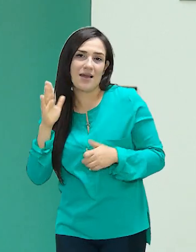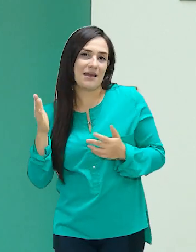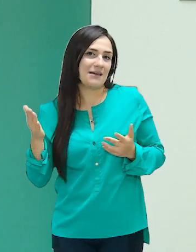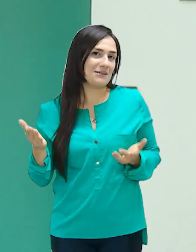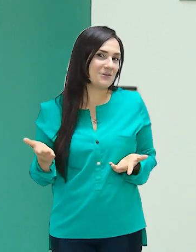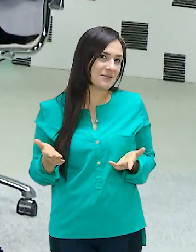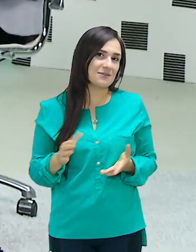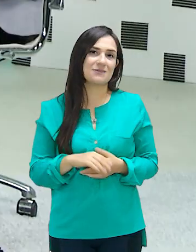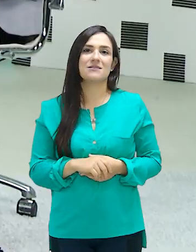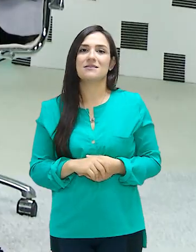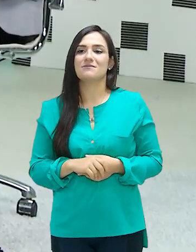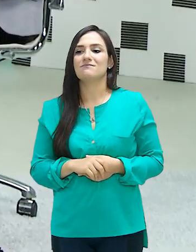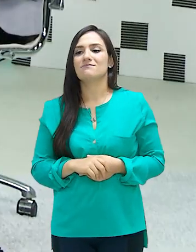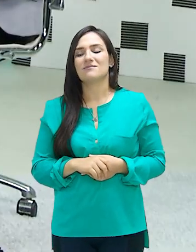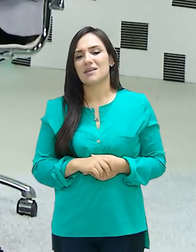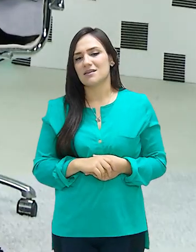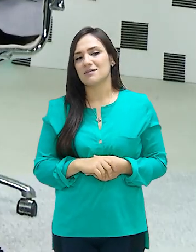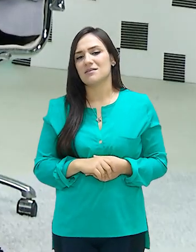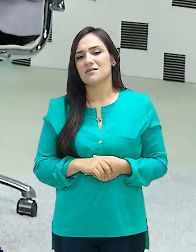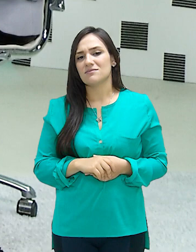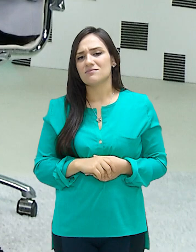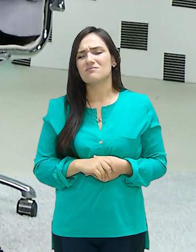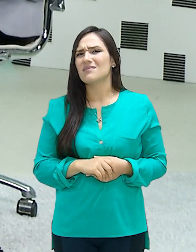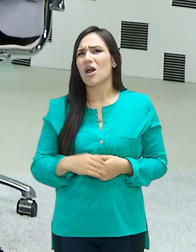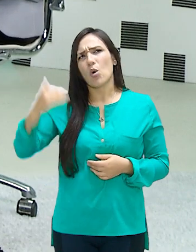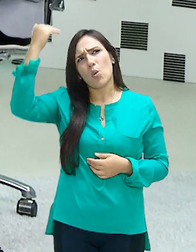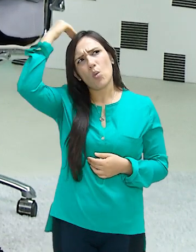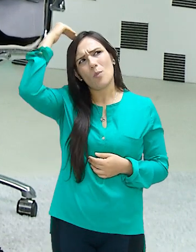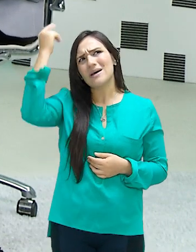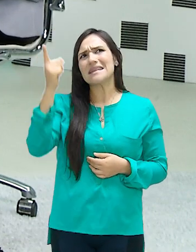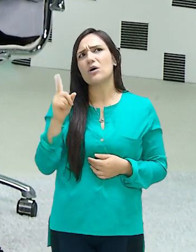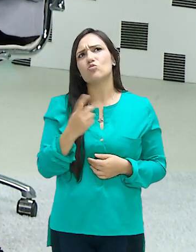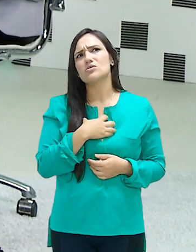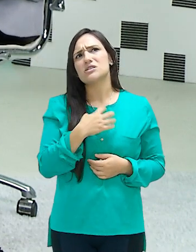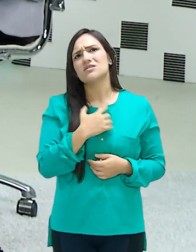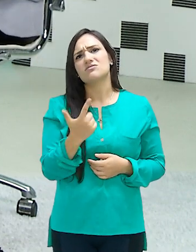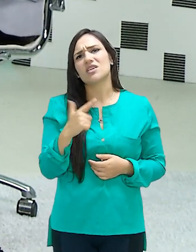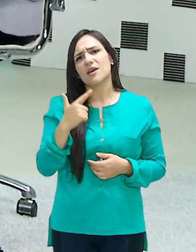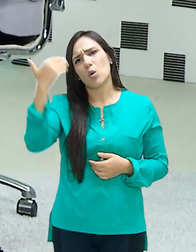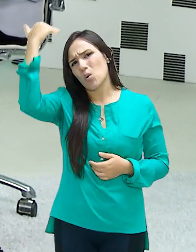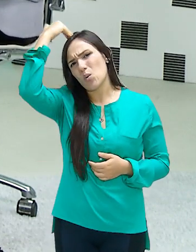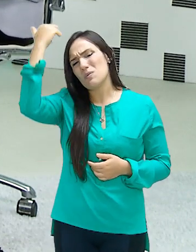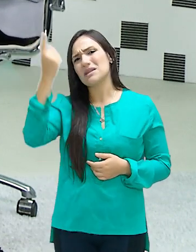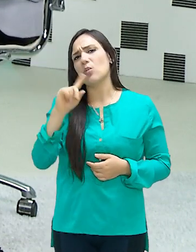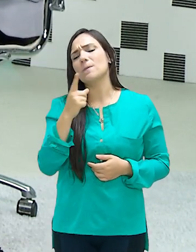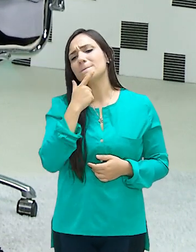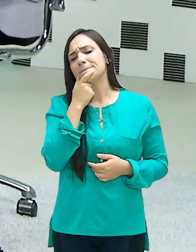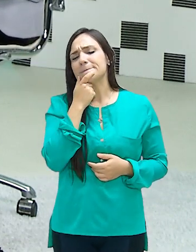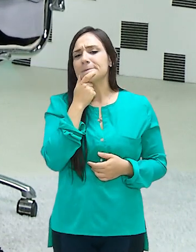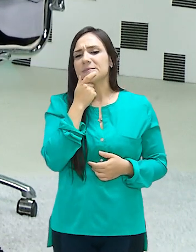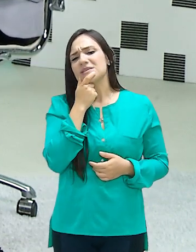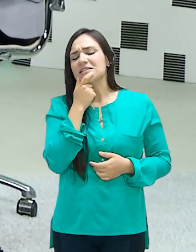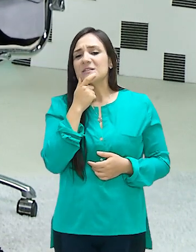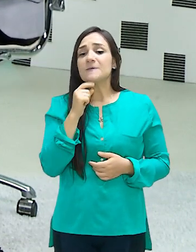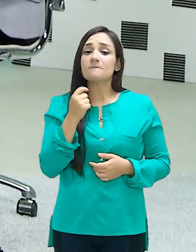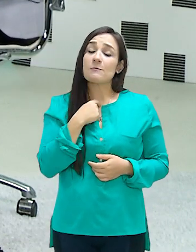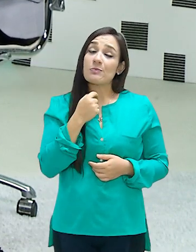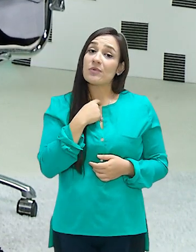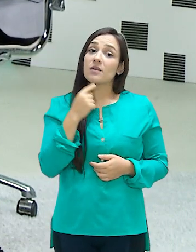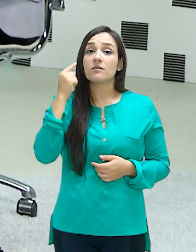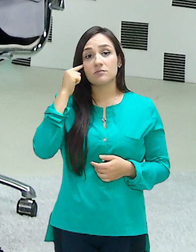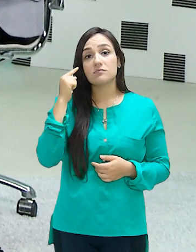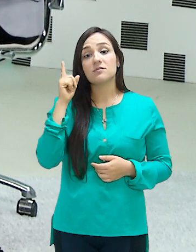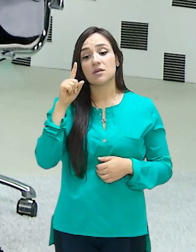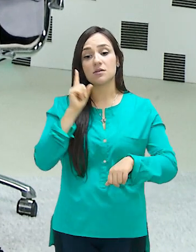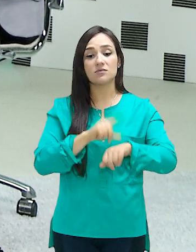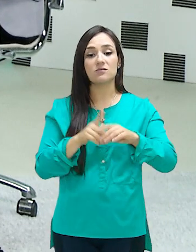se sente... Culpada? Não. Não culpada. Eu acho que num divórcio,